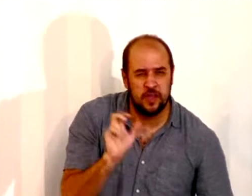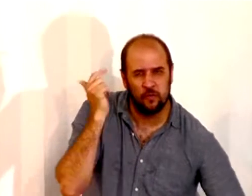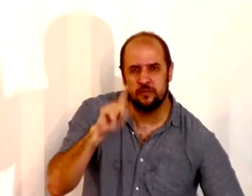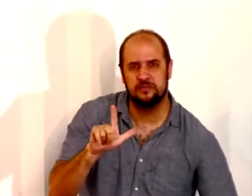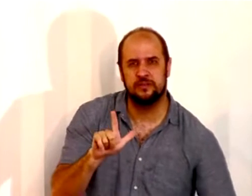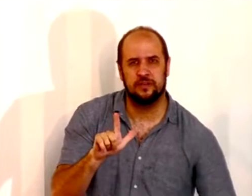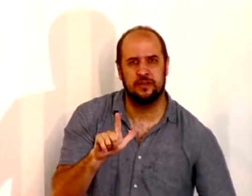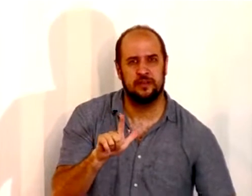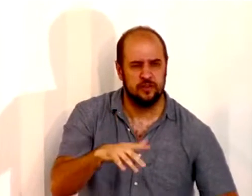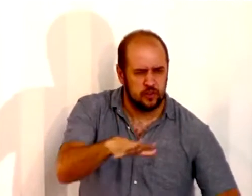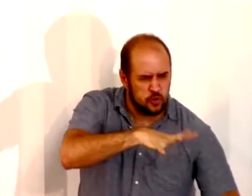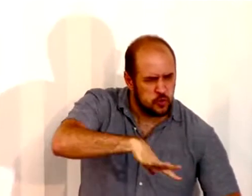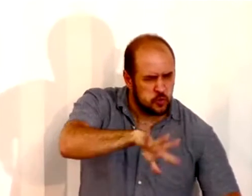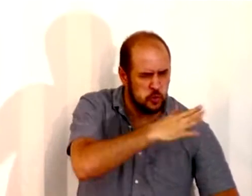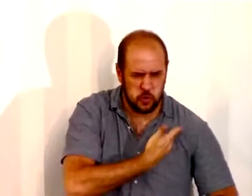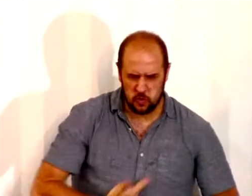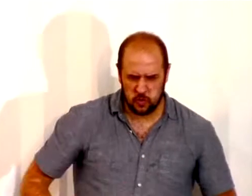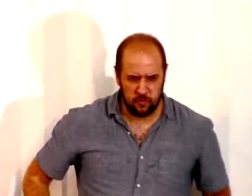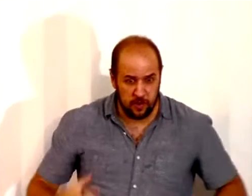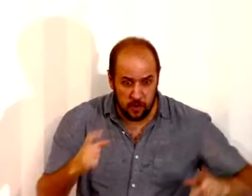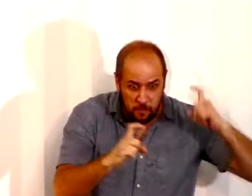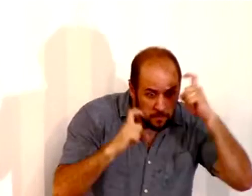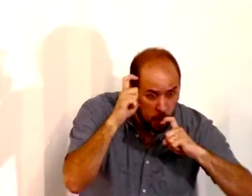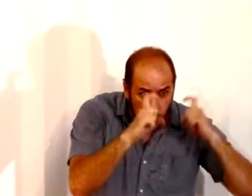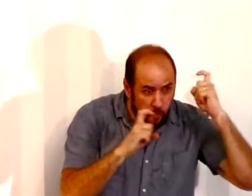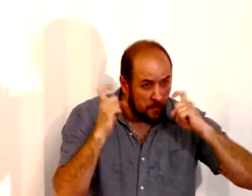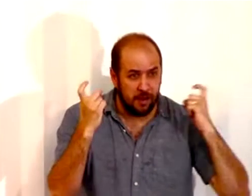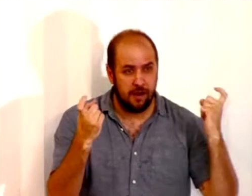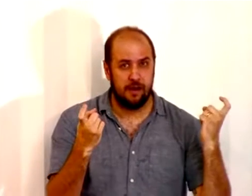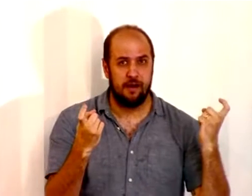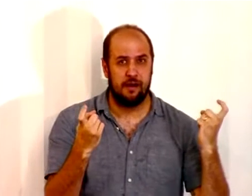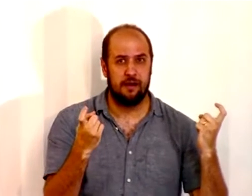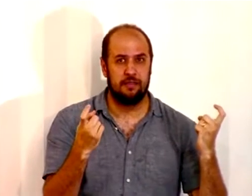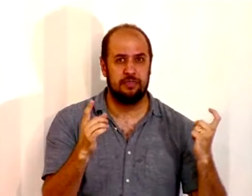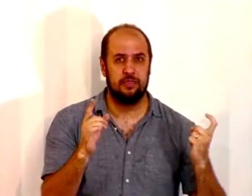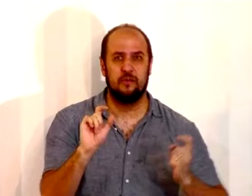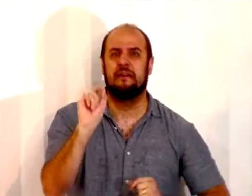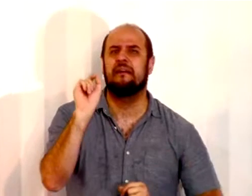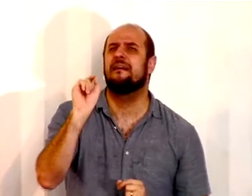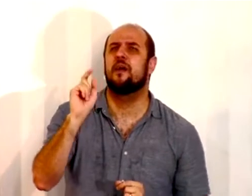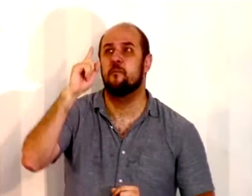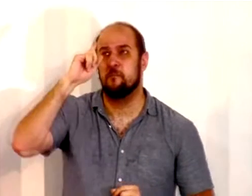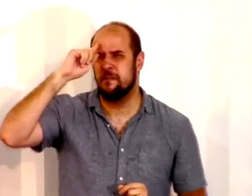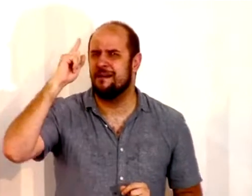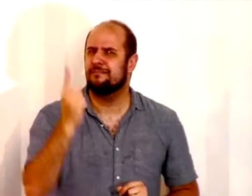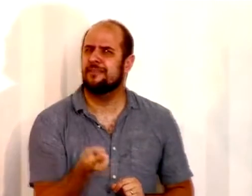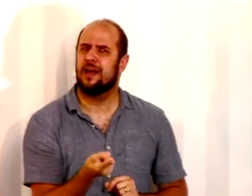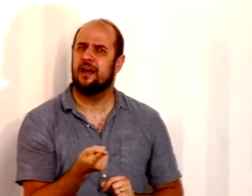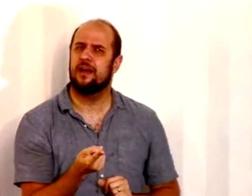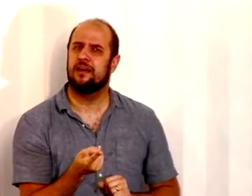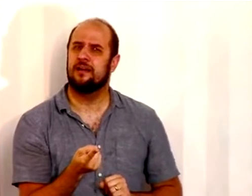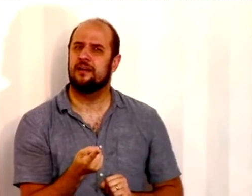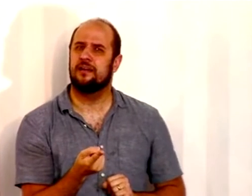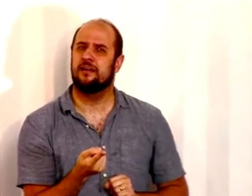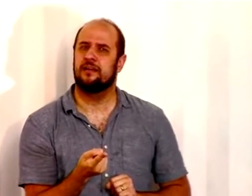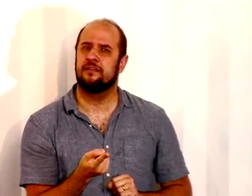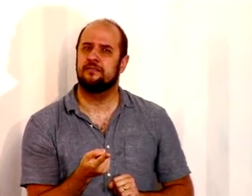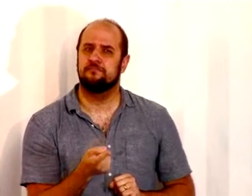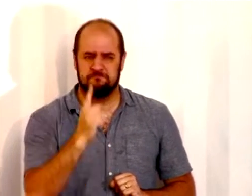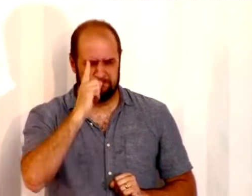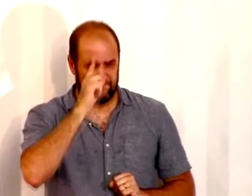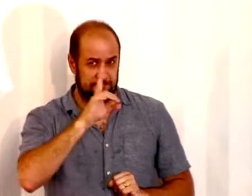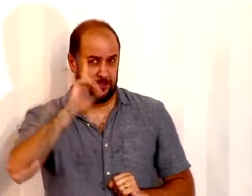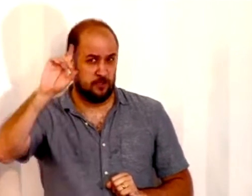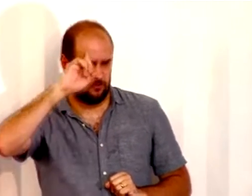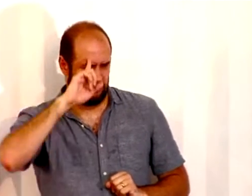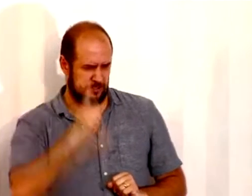dos senhores. Não importa se a empresa desses homens poderosos estavam ganhando milhões e milhões nas bolsas de valores